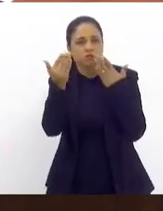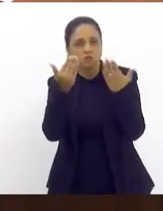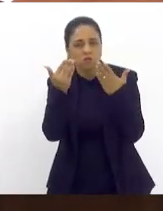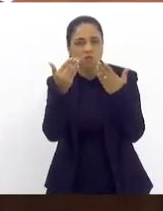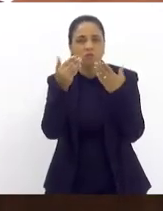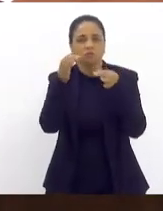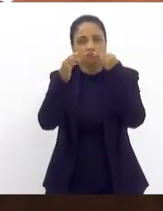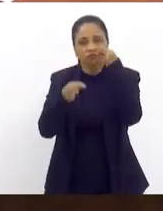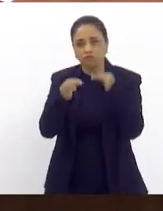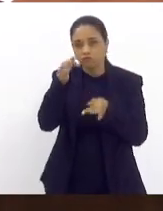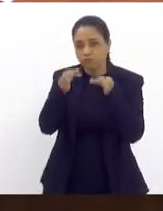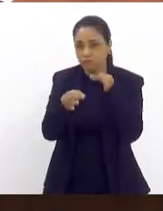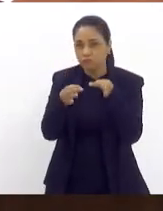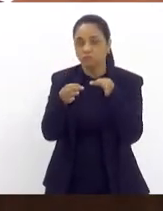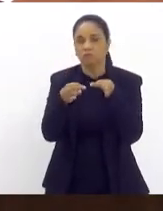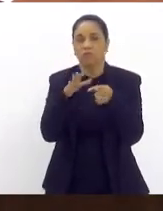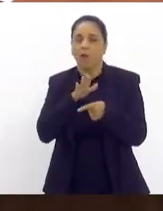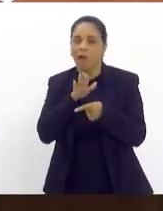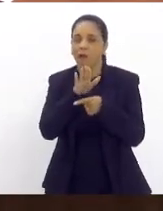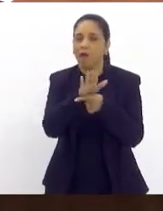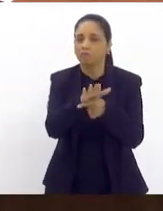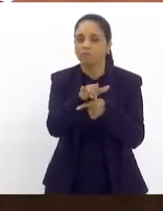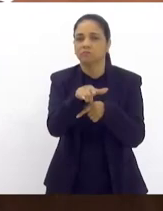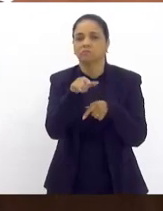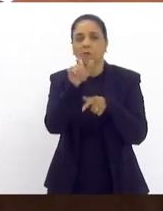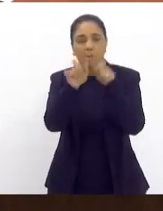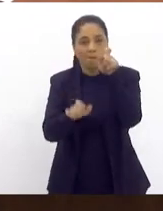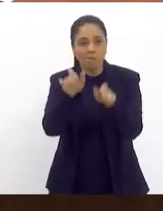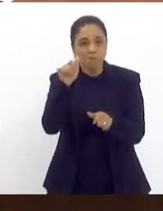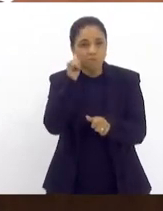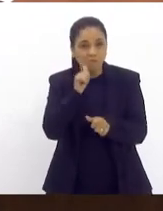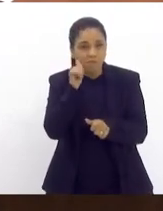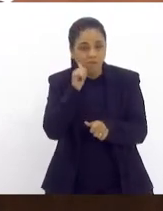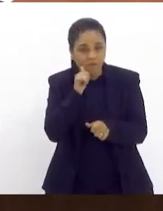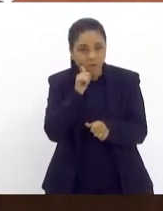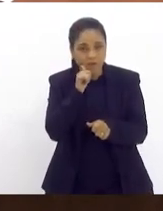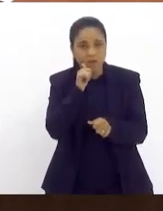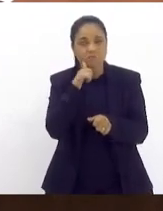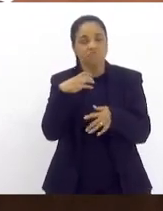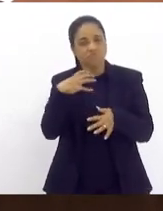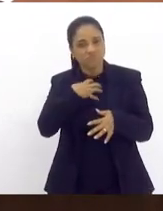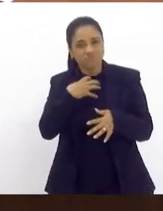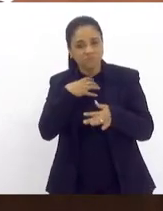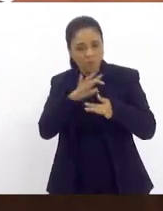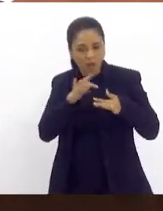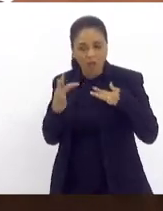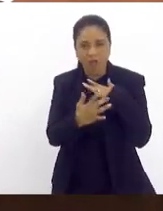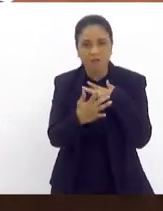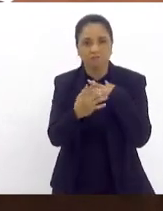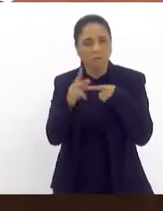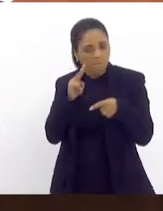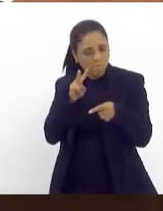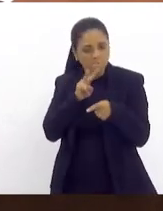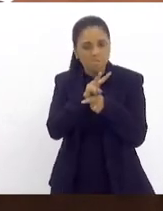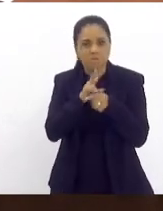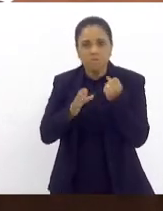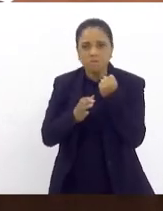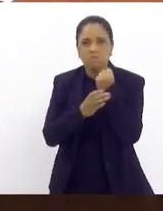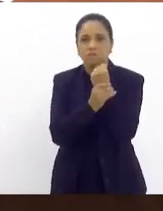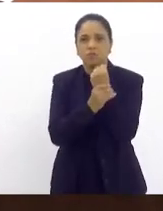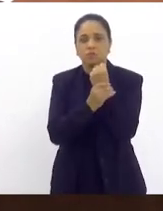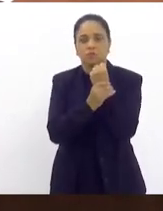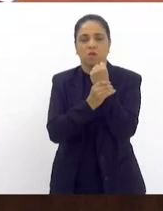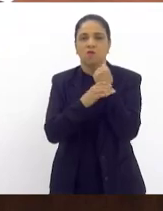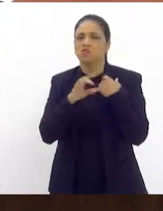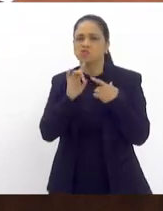para que essa mulher se se sinta numa rede real de proteção e que isso não seja da boca para fora